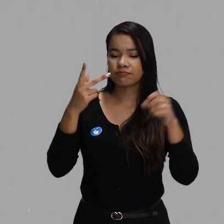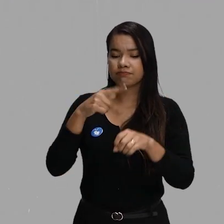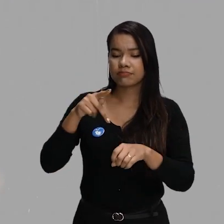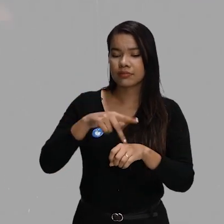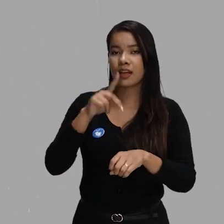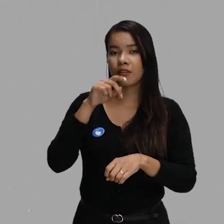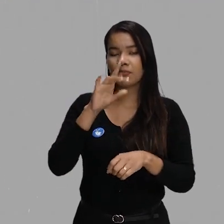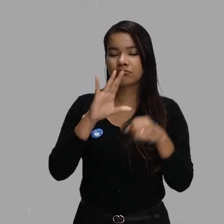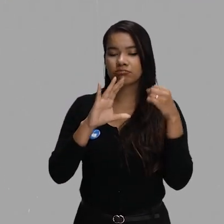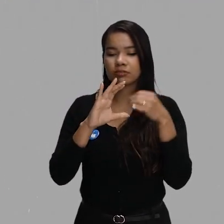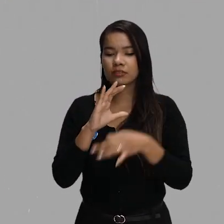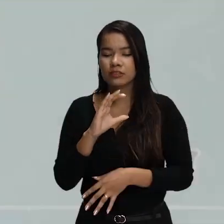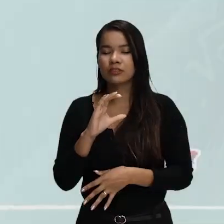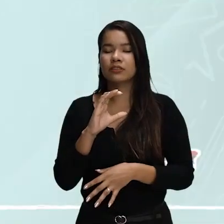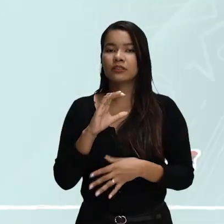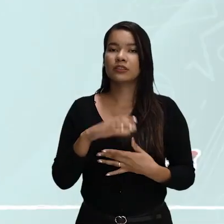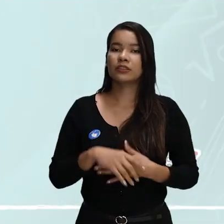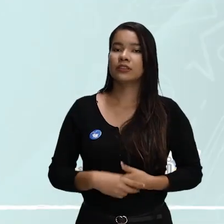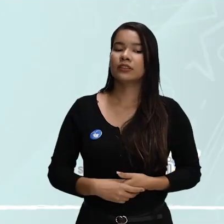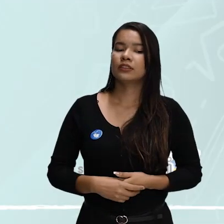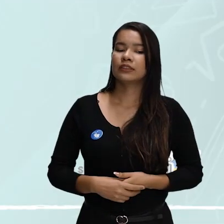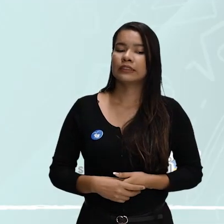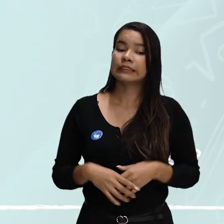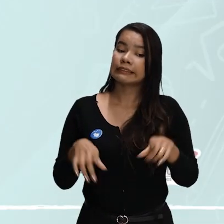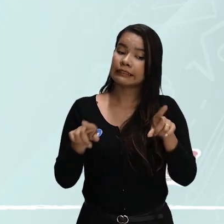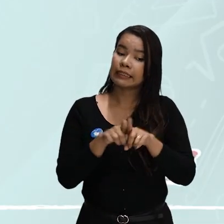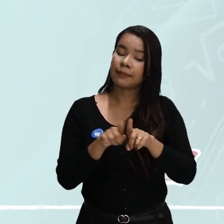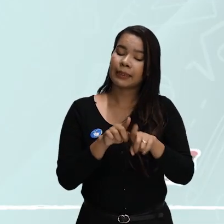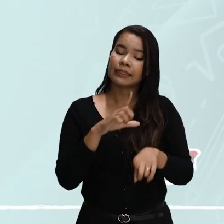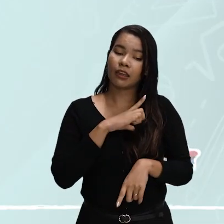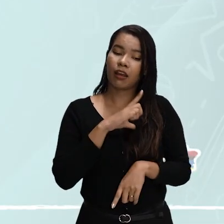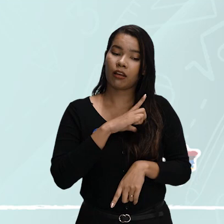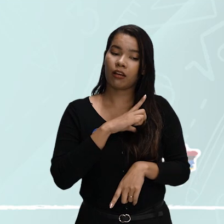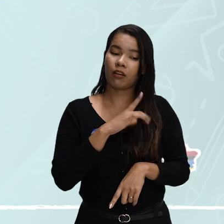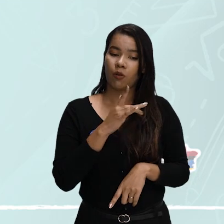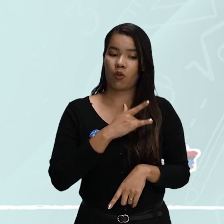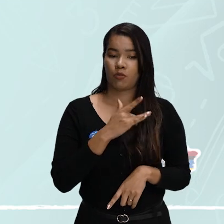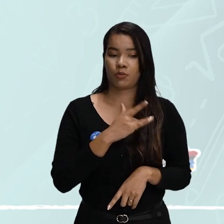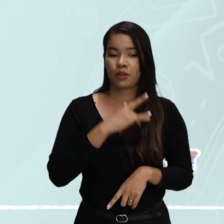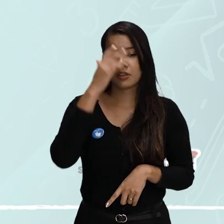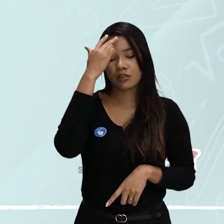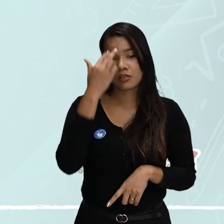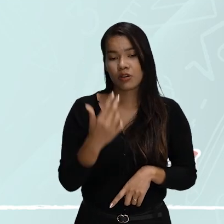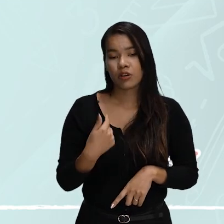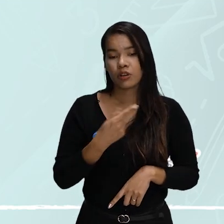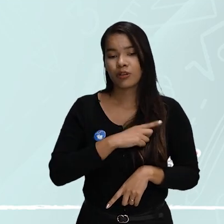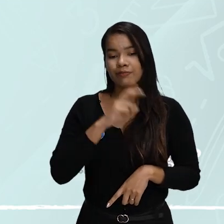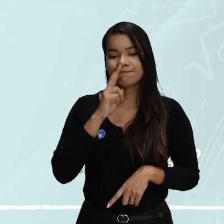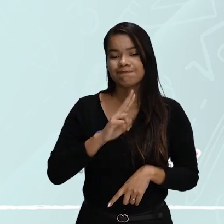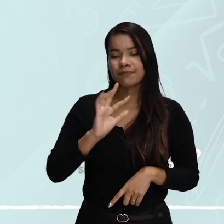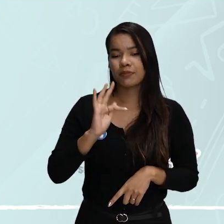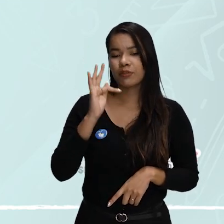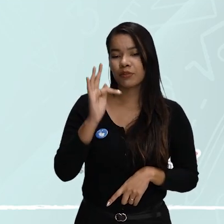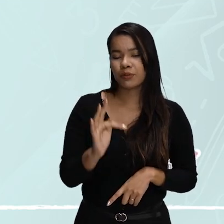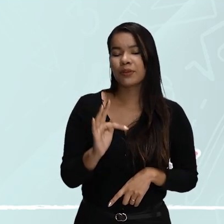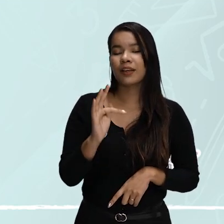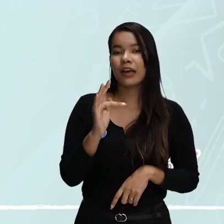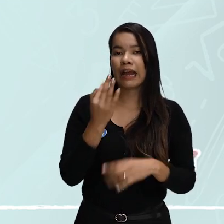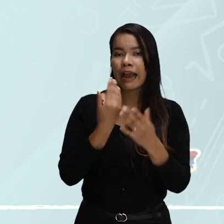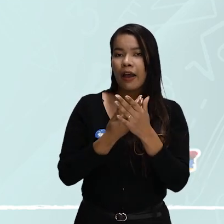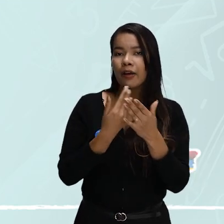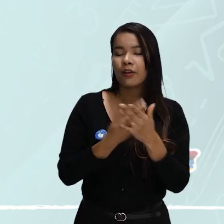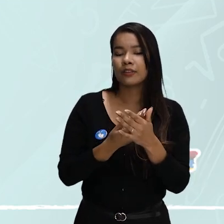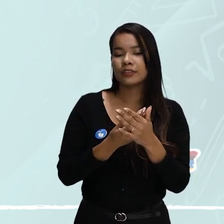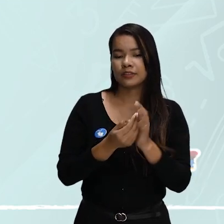uma característica do romantismo. Tem também ainda o romance histórico, que nós vamos ver em outra aula, onde a narrativa